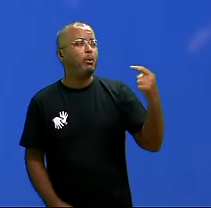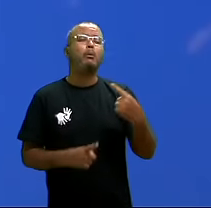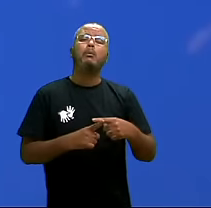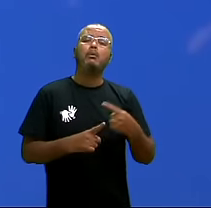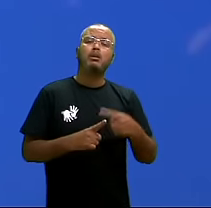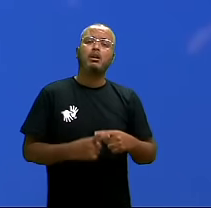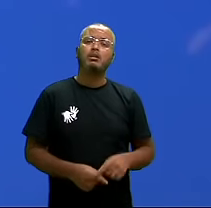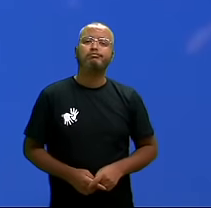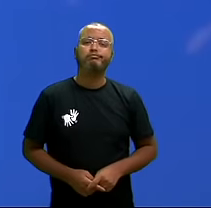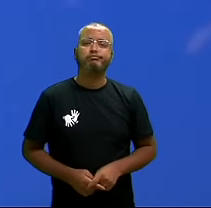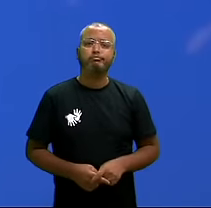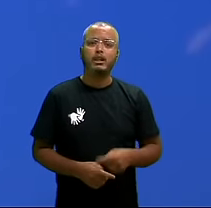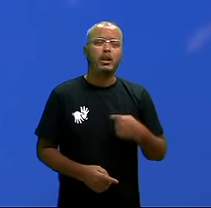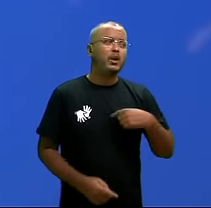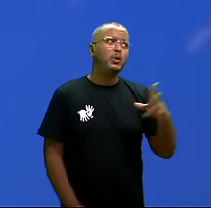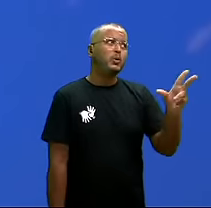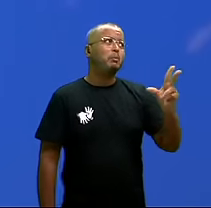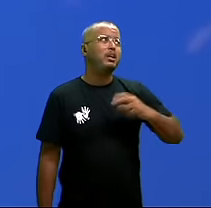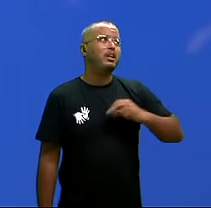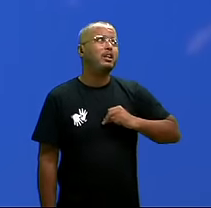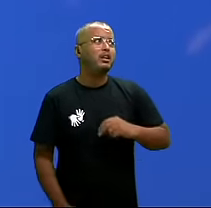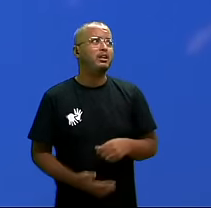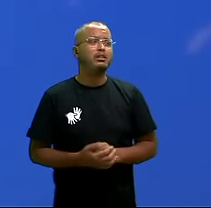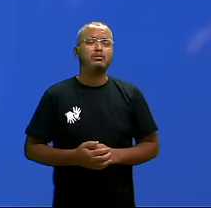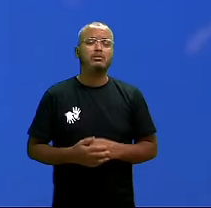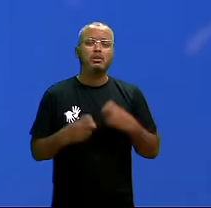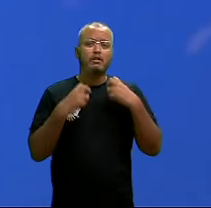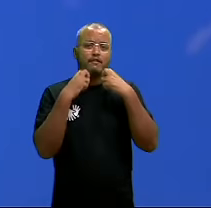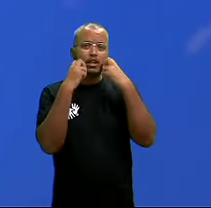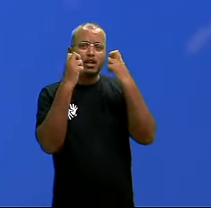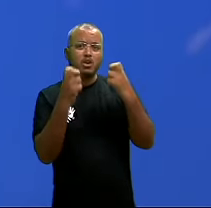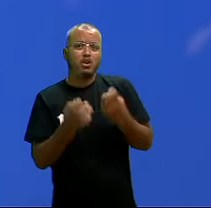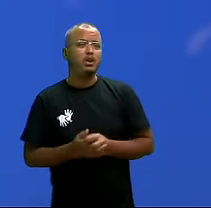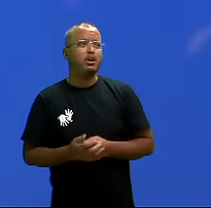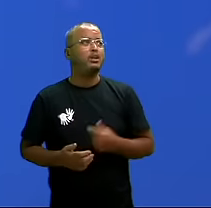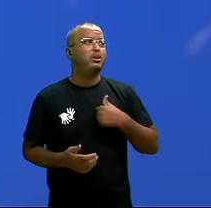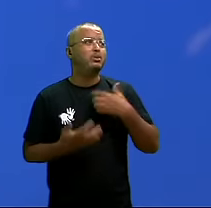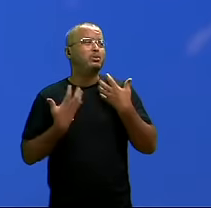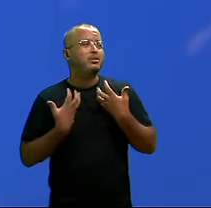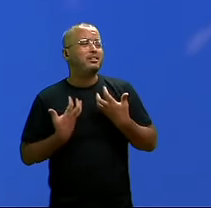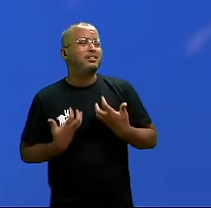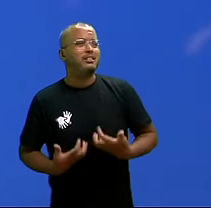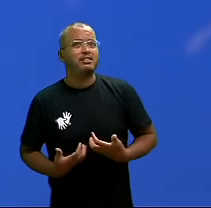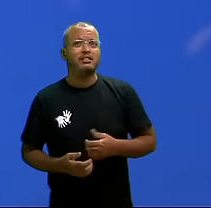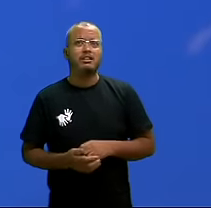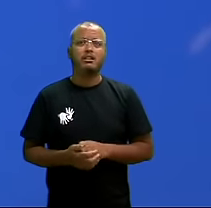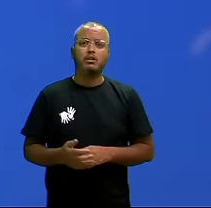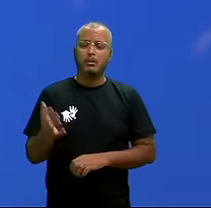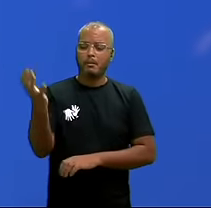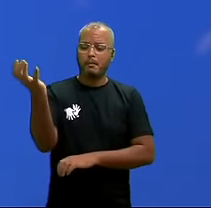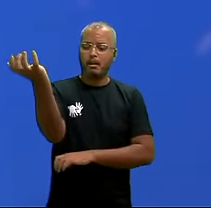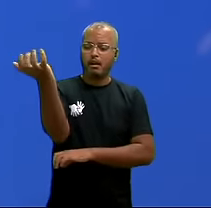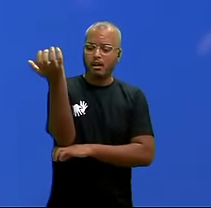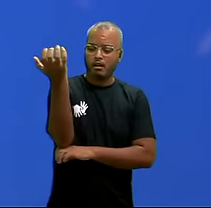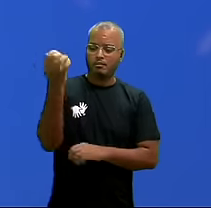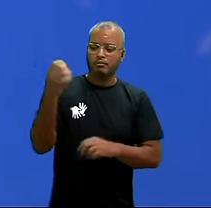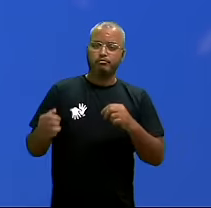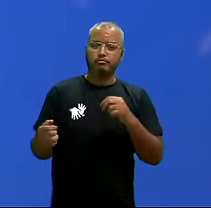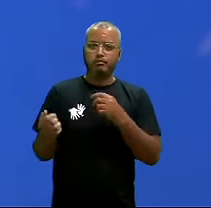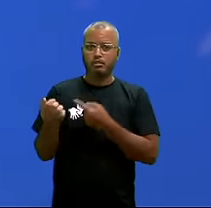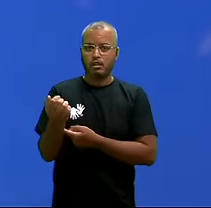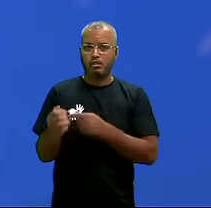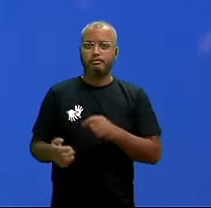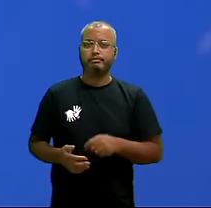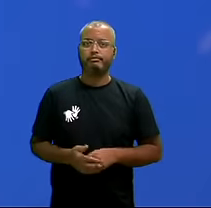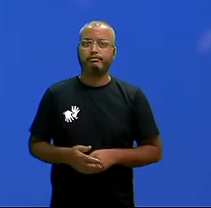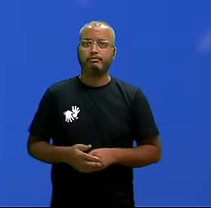uma guerra, fiz um monte de coisa pelo teu nome, agora estou passando vergonha, tu vai me matar, estou cansado. Deitou numa árvore, entrou numa caverna e se escondeu. Aí Deus vai lá